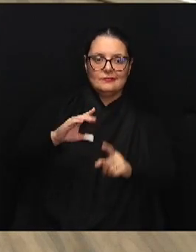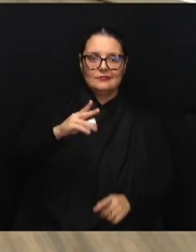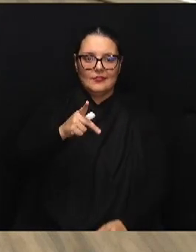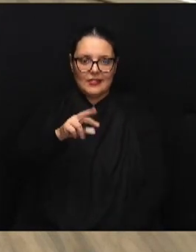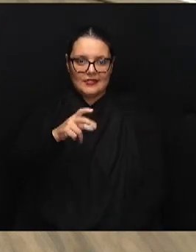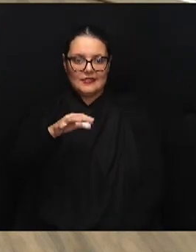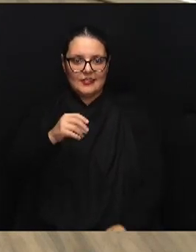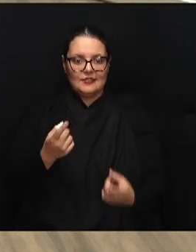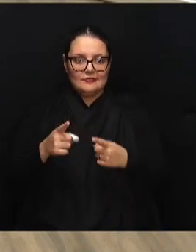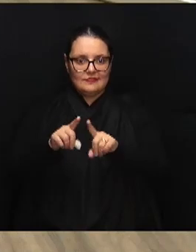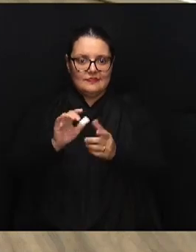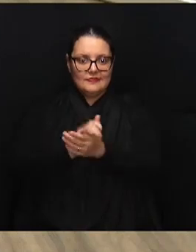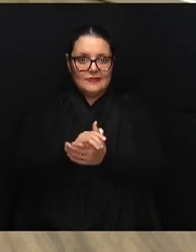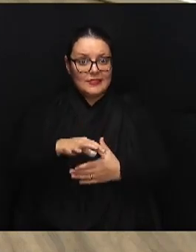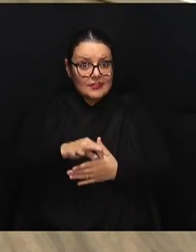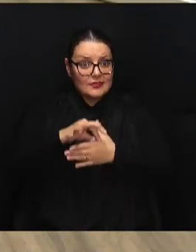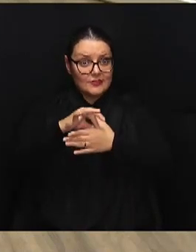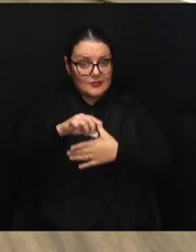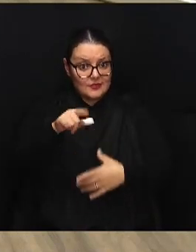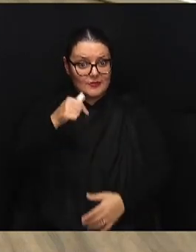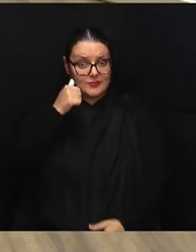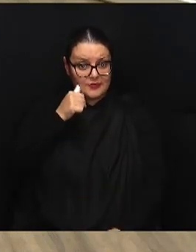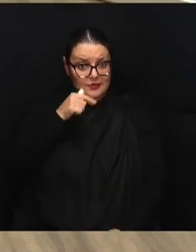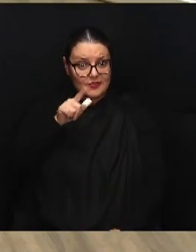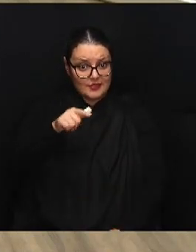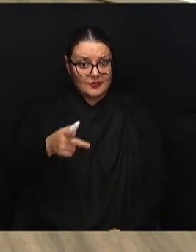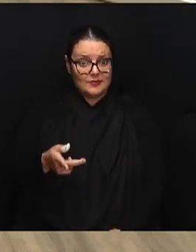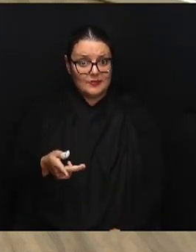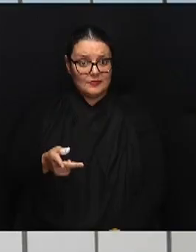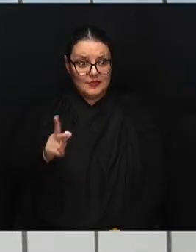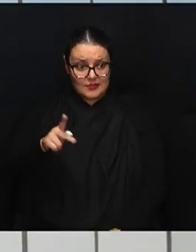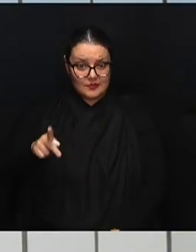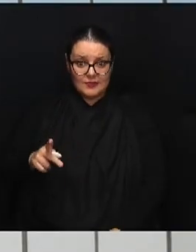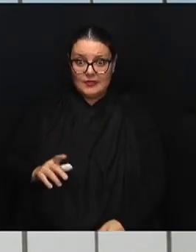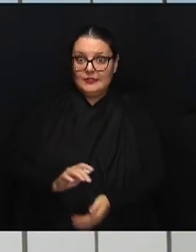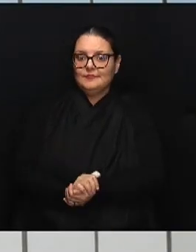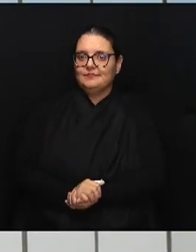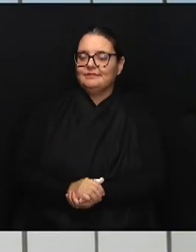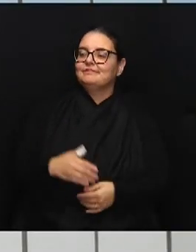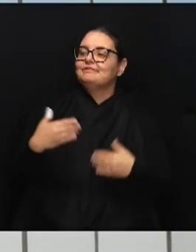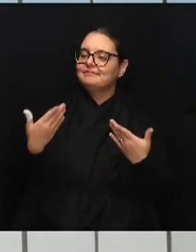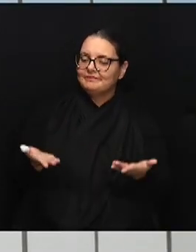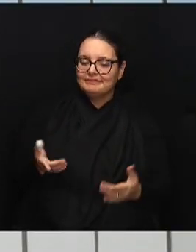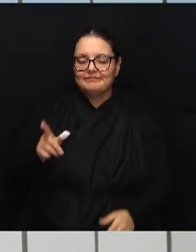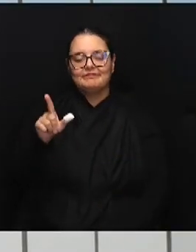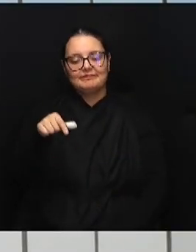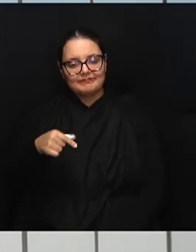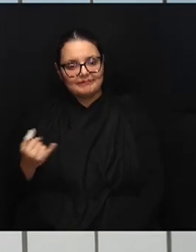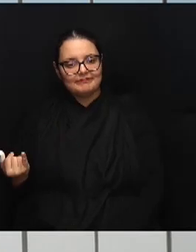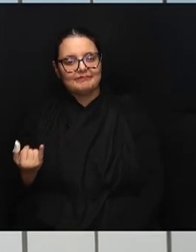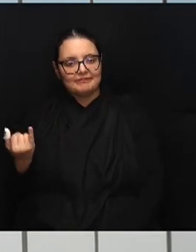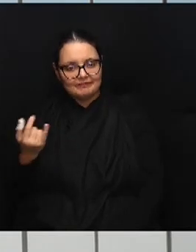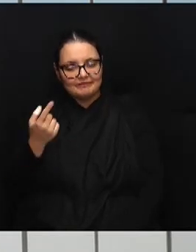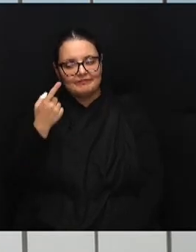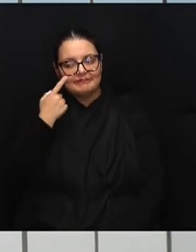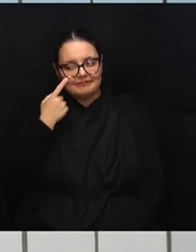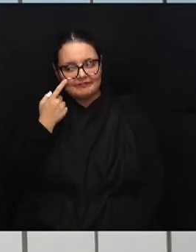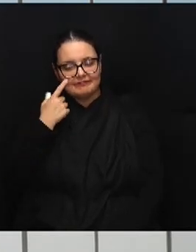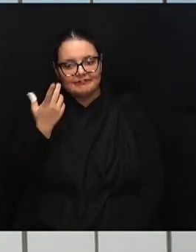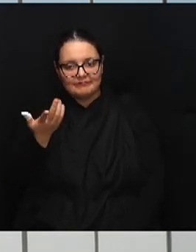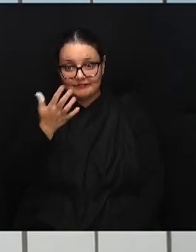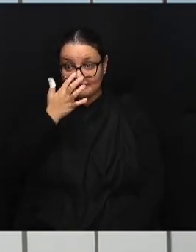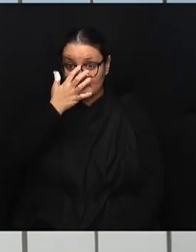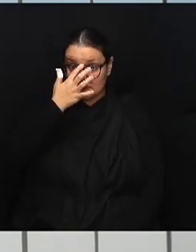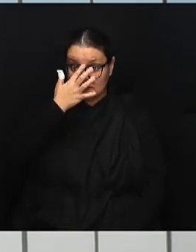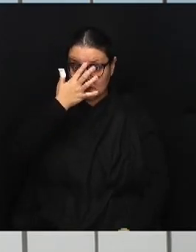isso tem sido liderado pelas mulheres, é isso mesmo? Pois é, eu acho isso muito interessante e